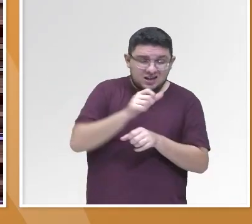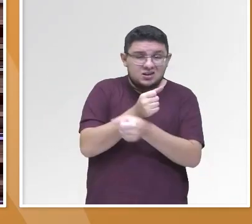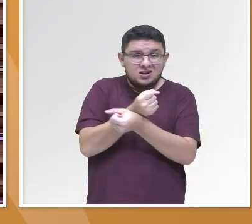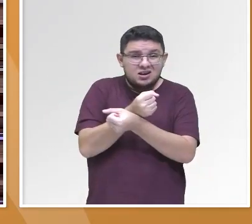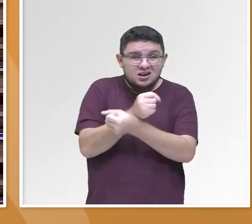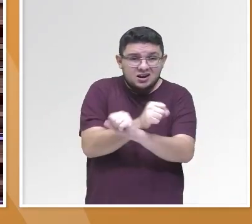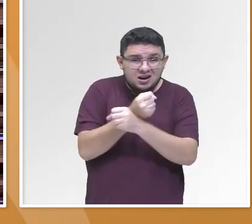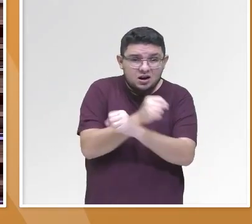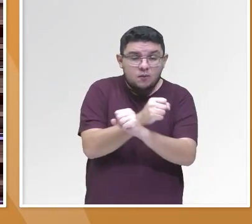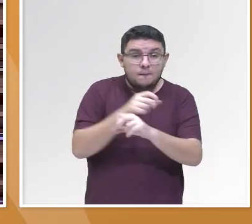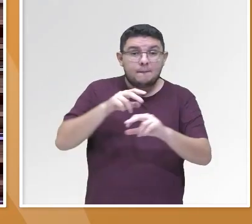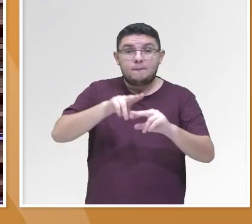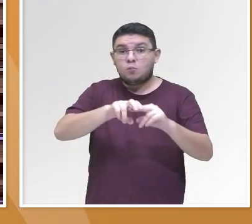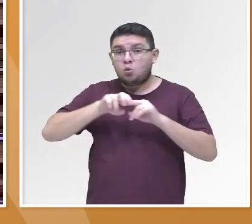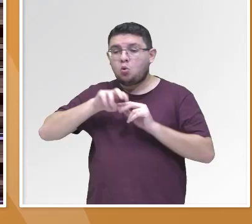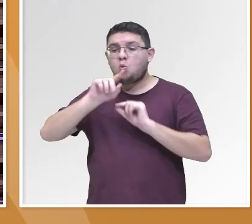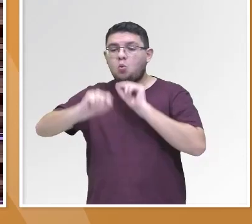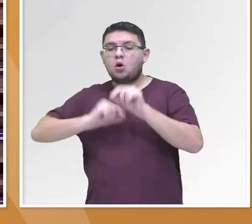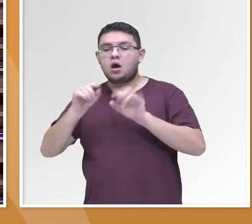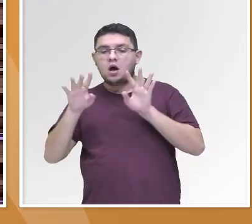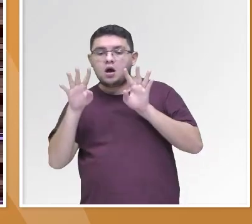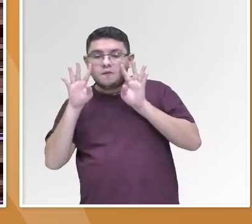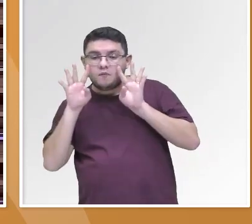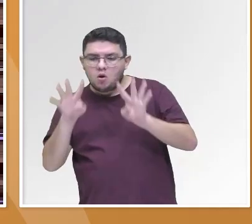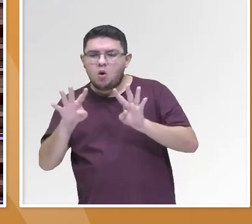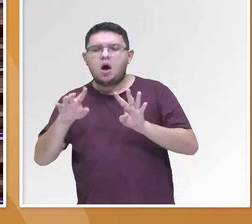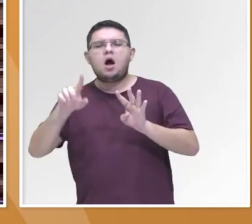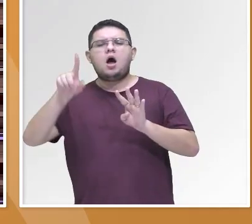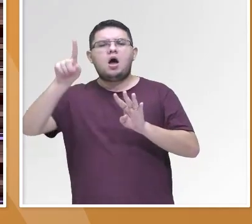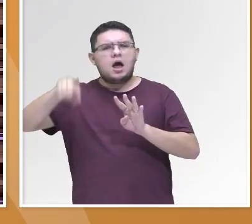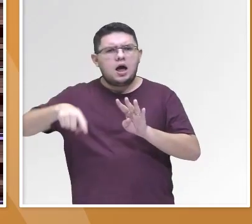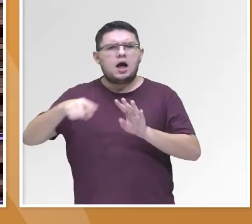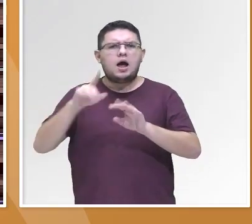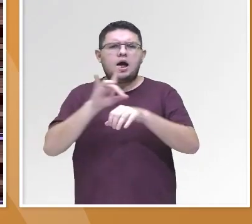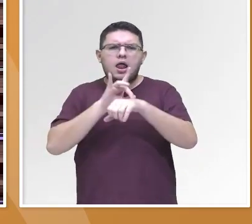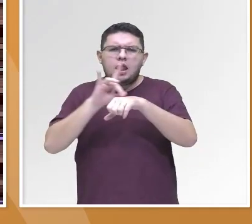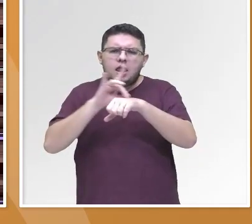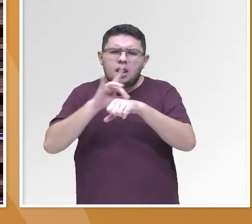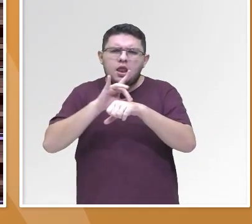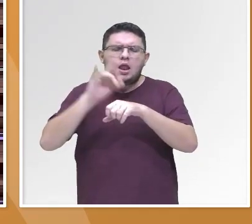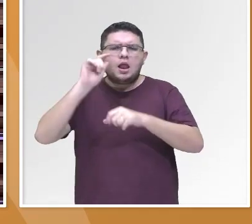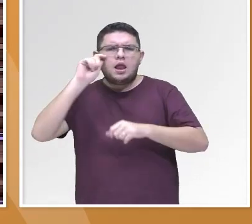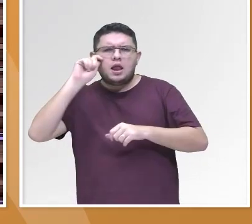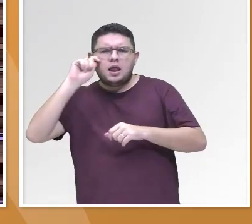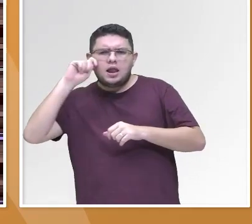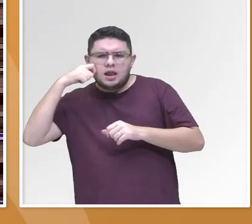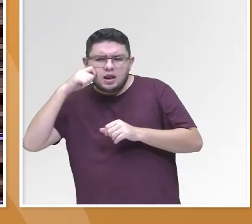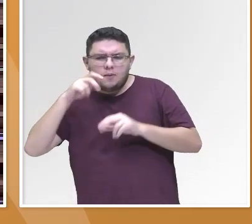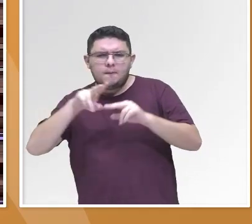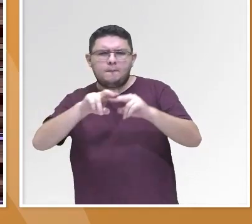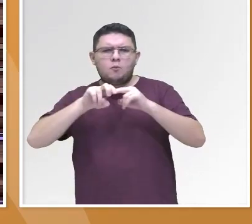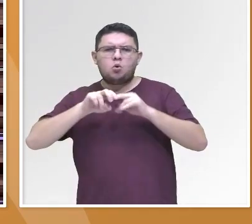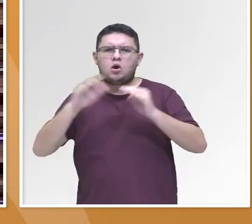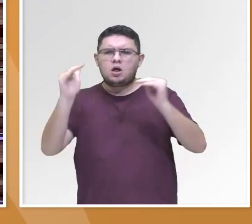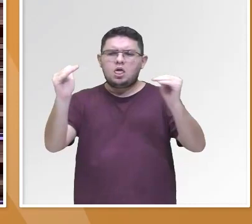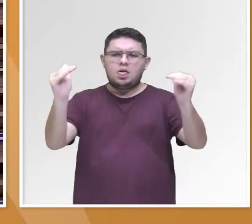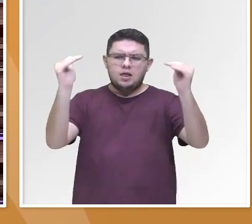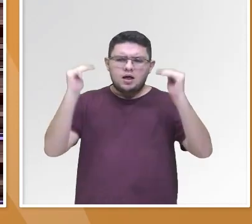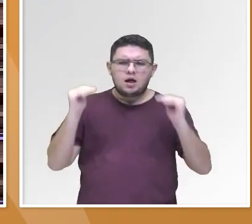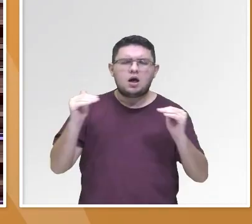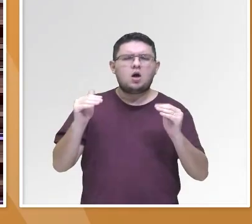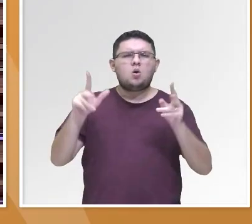são inteligentes, que o corpo deles era semelhante a de animais, como por exemplo de animais de carga. E ainda, a própria